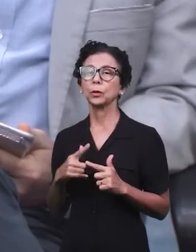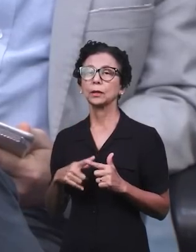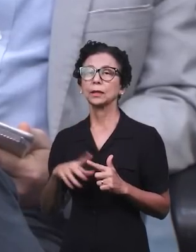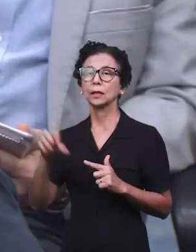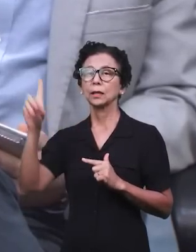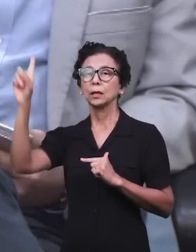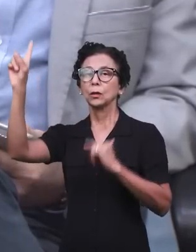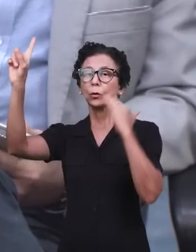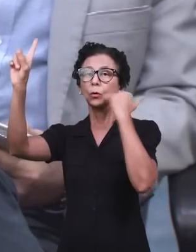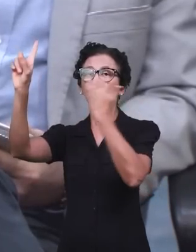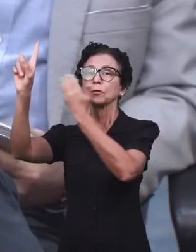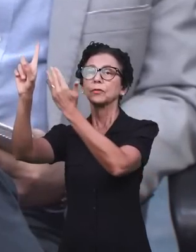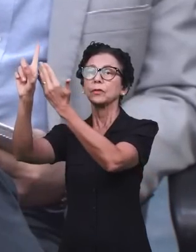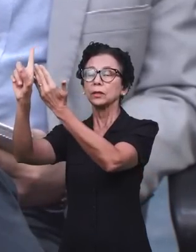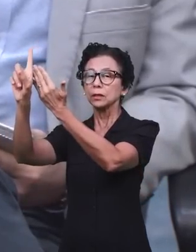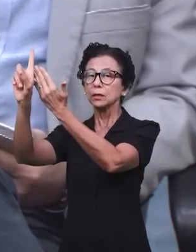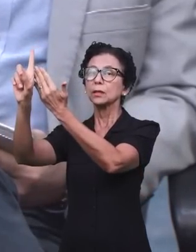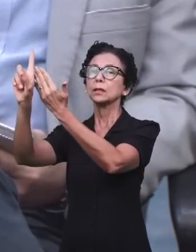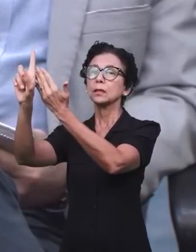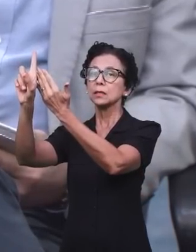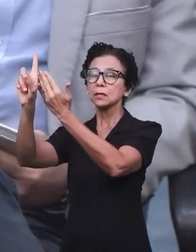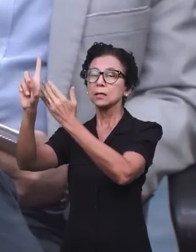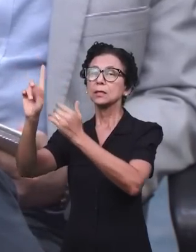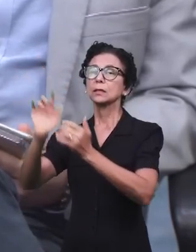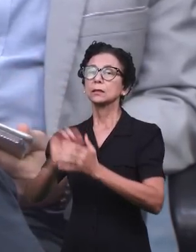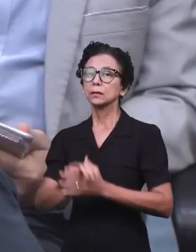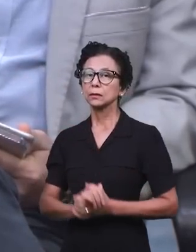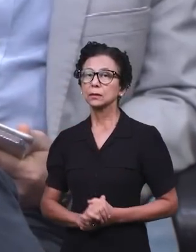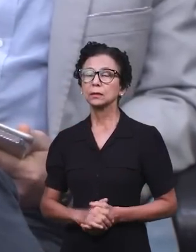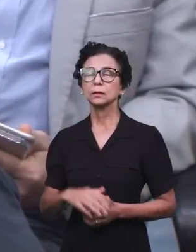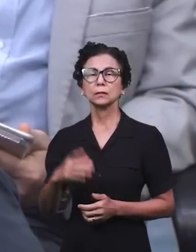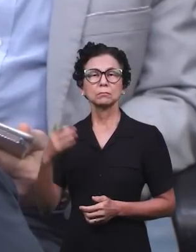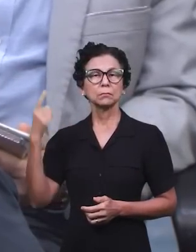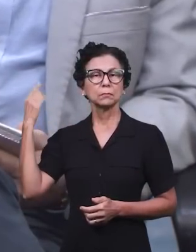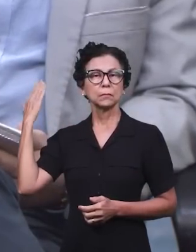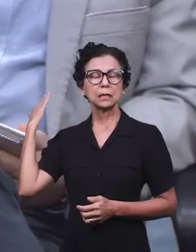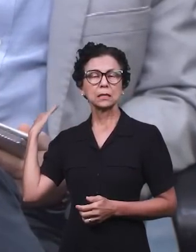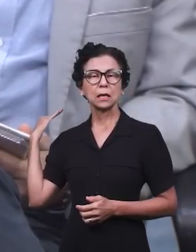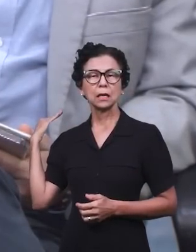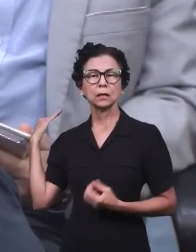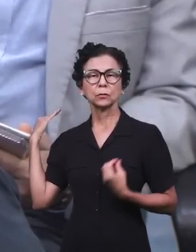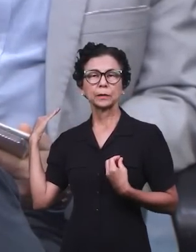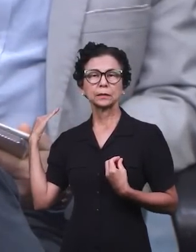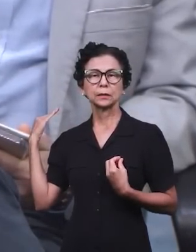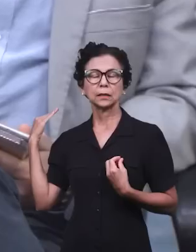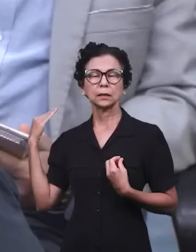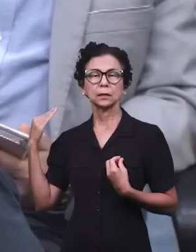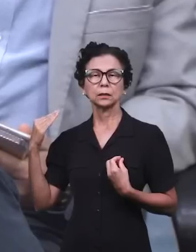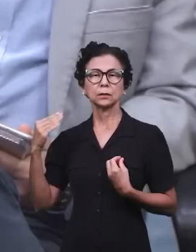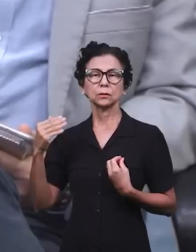porque o mesmo Deus que agiu antes vai continuar agindo, vai abençoar.